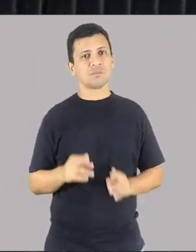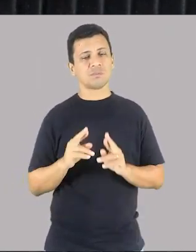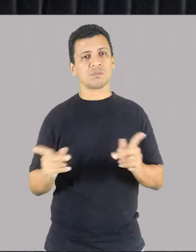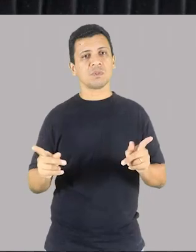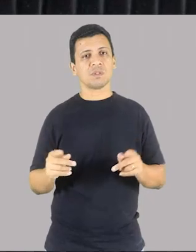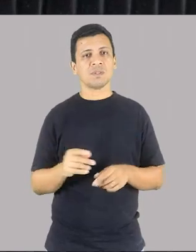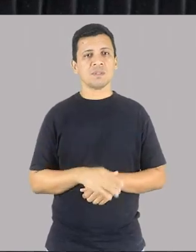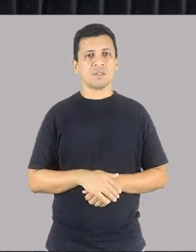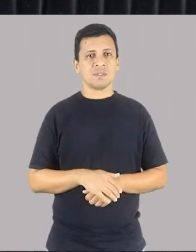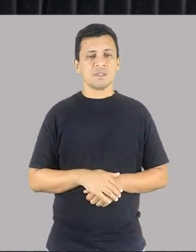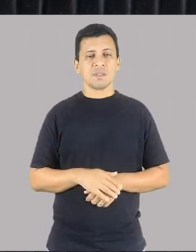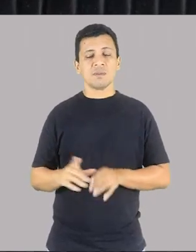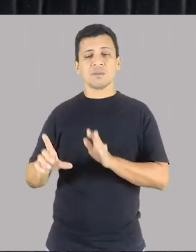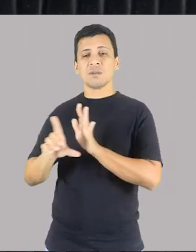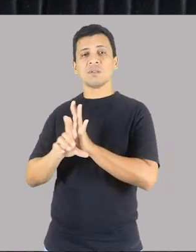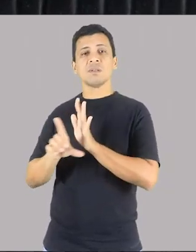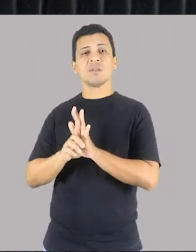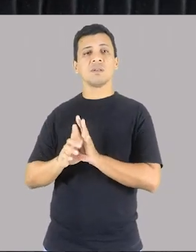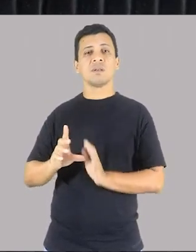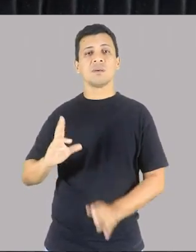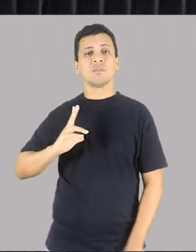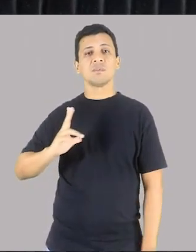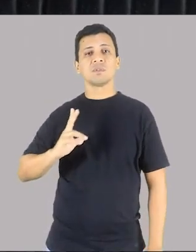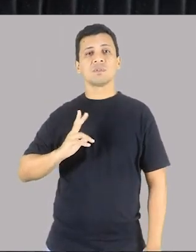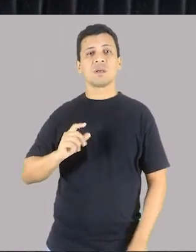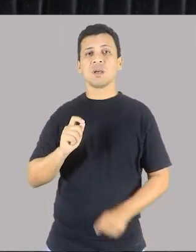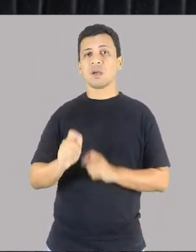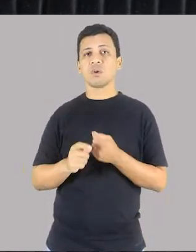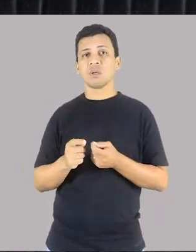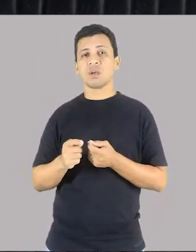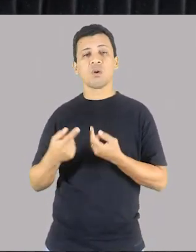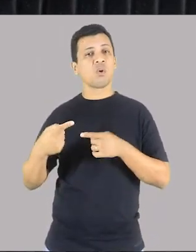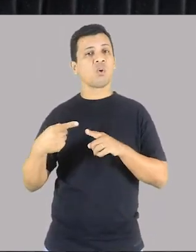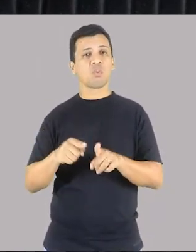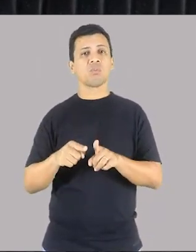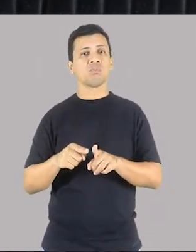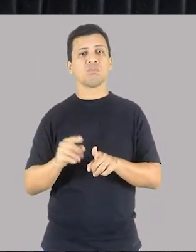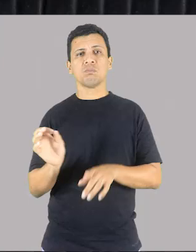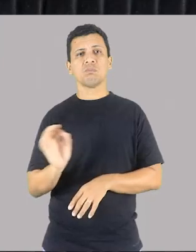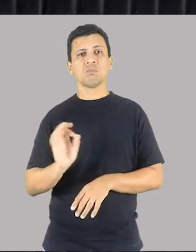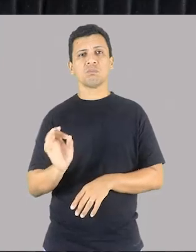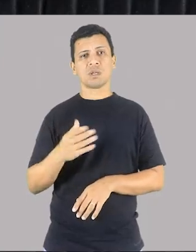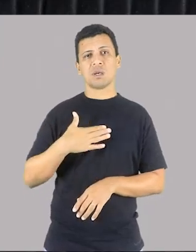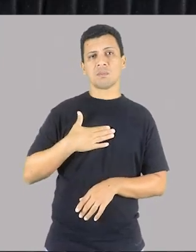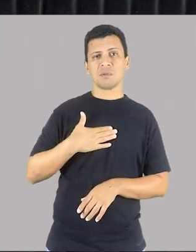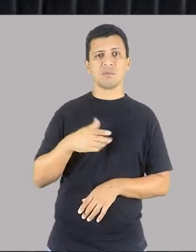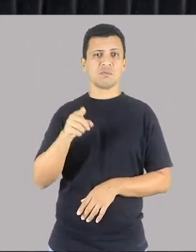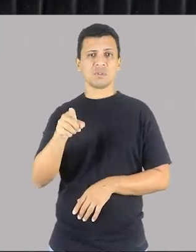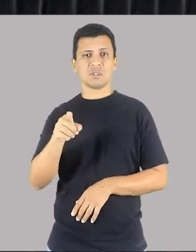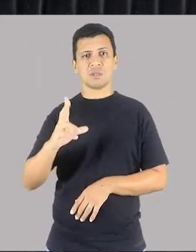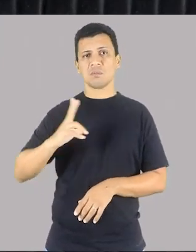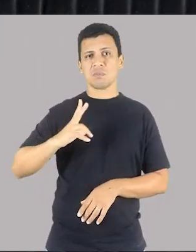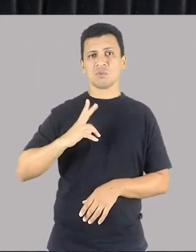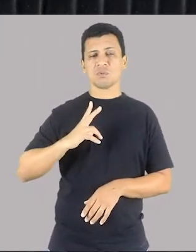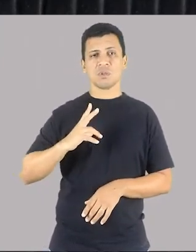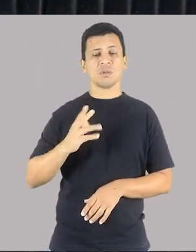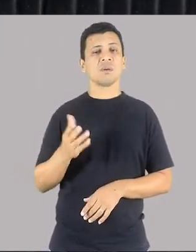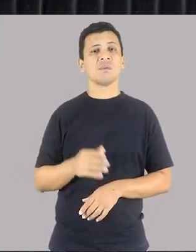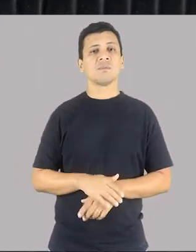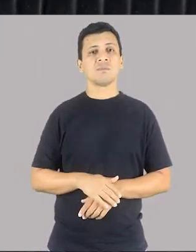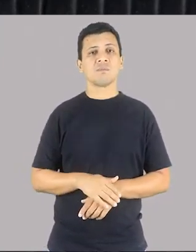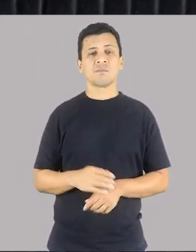princípios fundamentais, direitos fundamentais. Mas a legalidade para o particular é uma legalidade muito diferente da legalidade para a administração